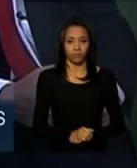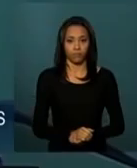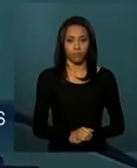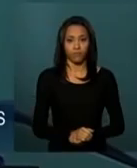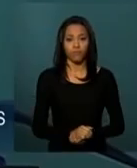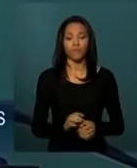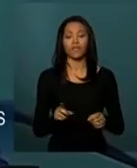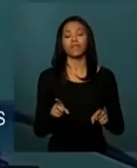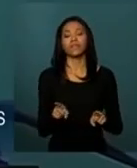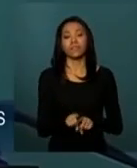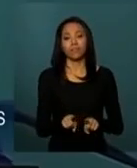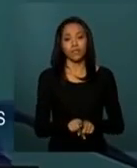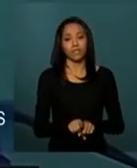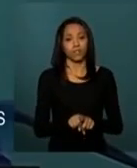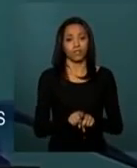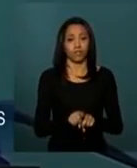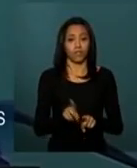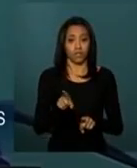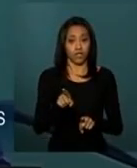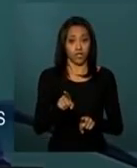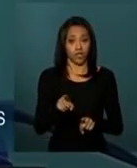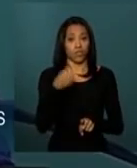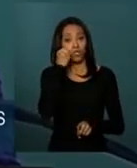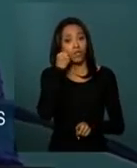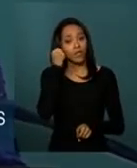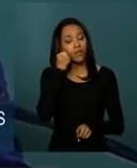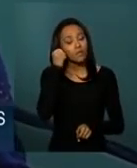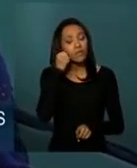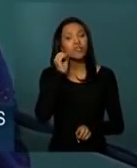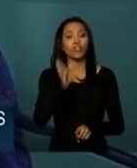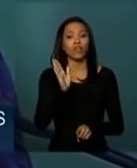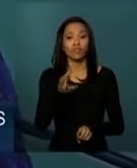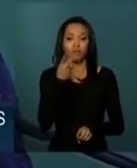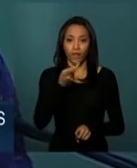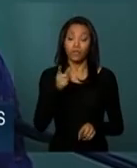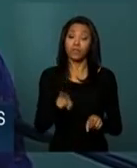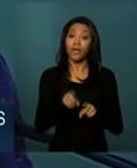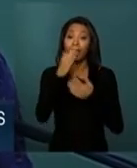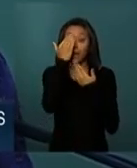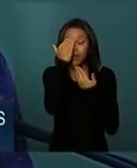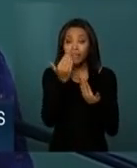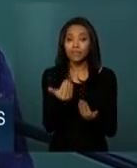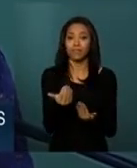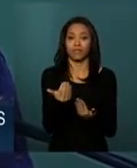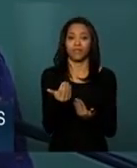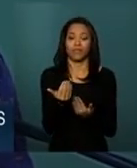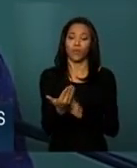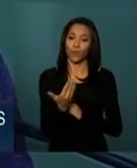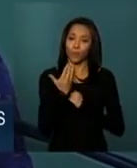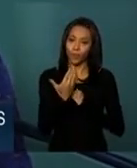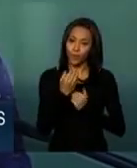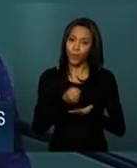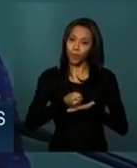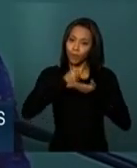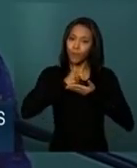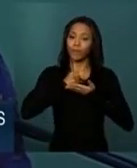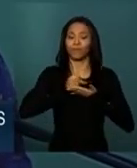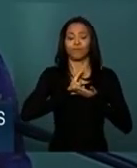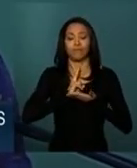Ao nomear os senadores, eu quero agradecer o apoio que eles têm nos